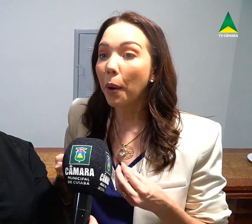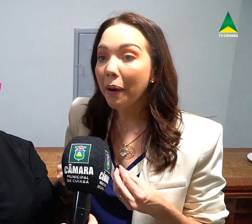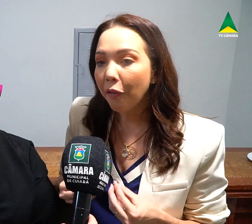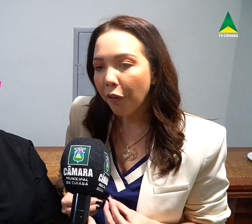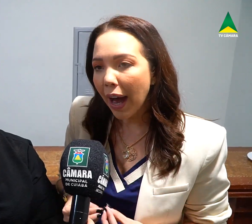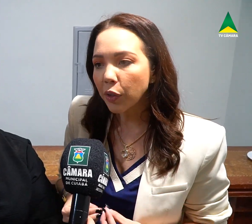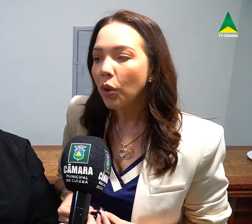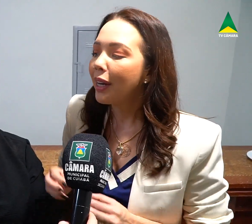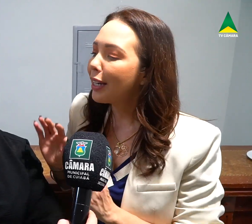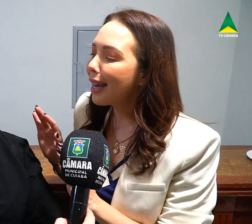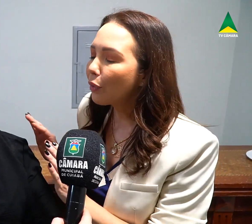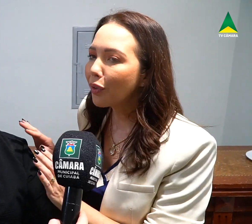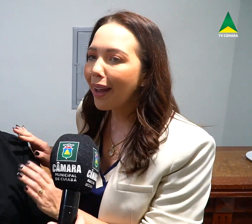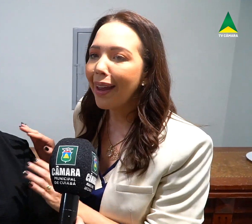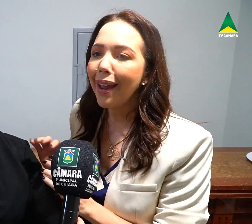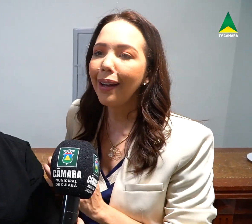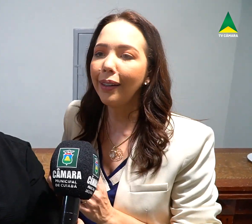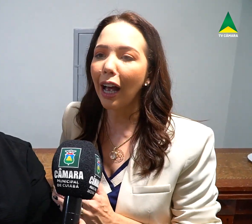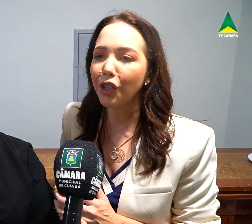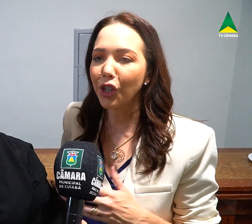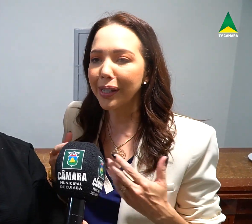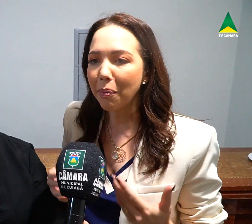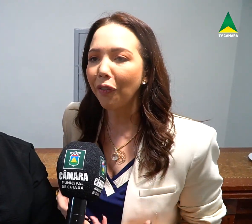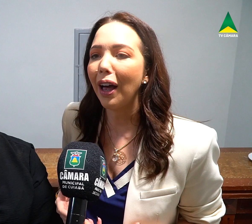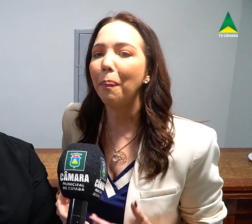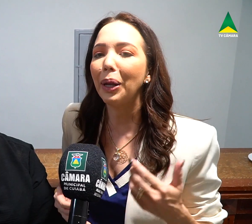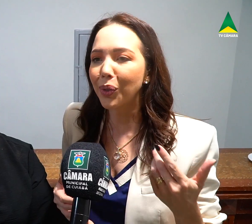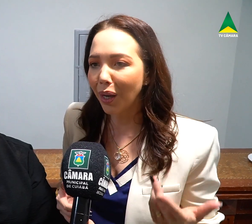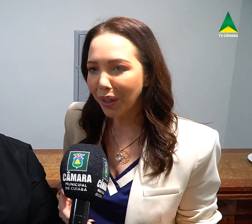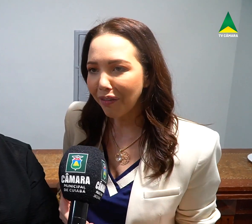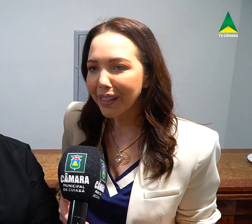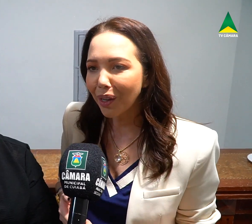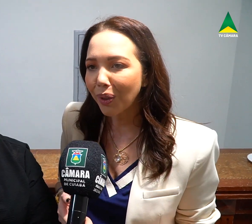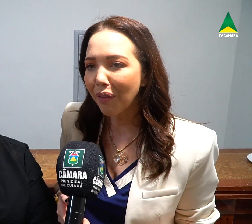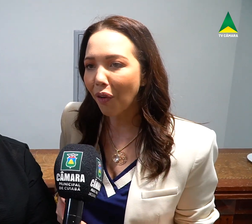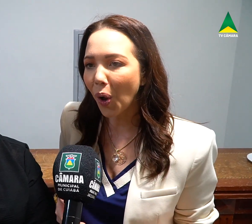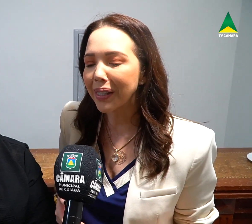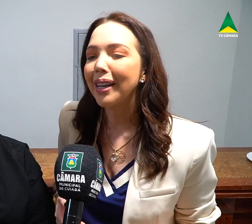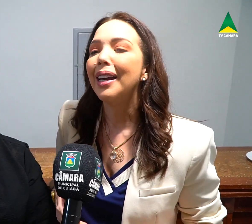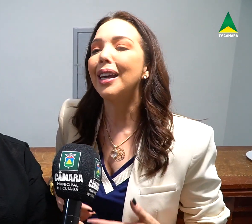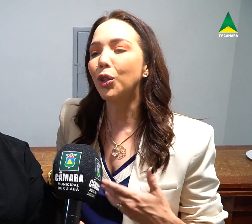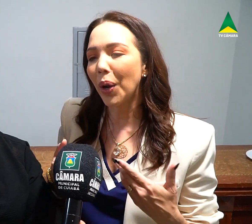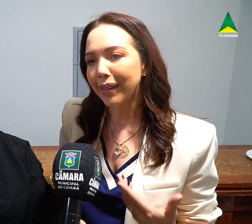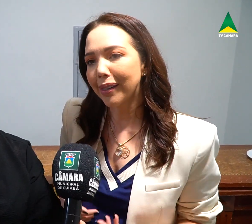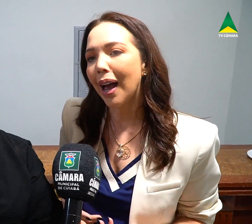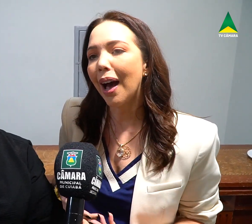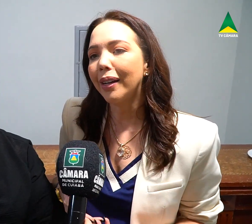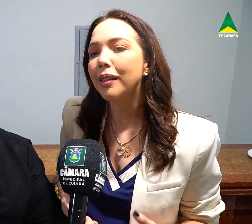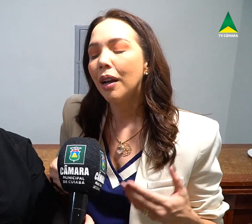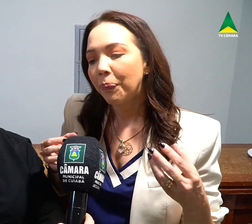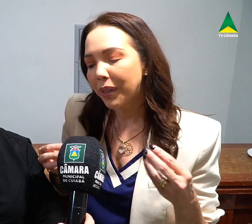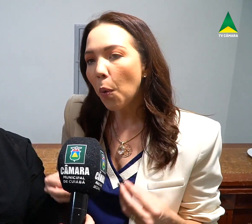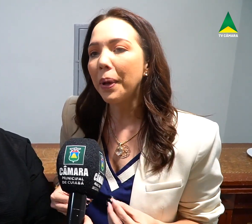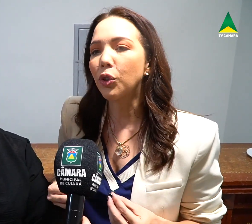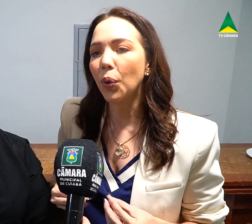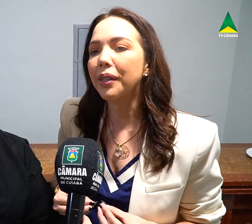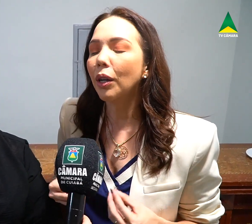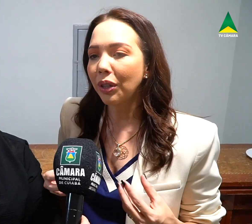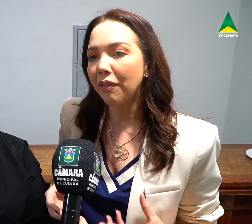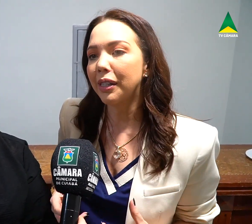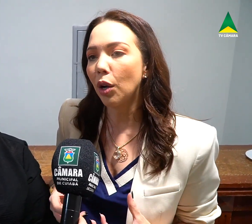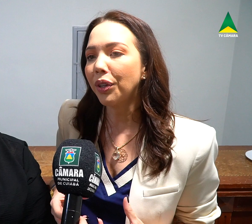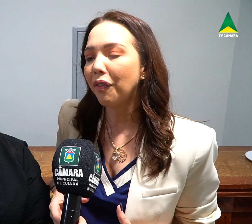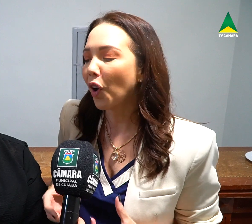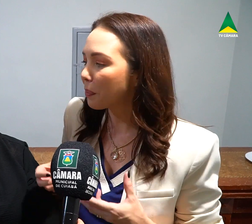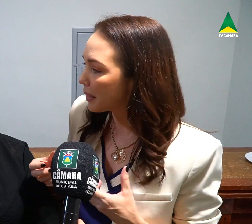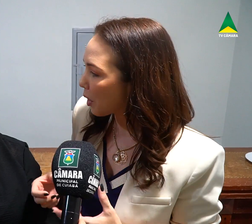informação de forma fácil e dentro da realidade. A gente sempre fala, pelos que não têm vez, não têm voz, e as doenças raras são pessoas que não